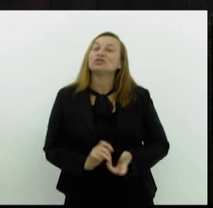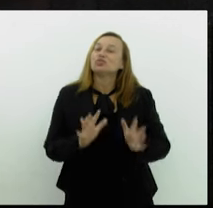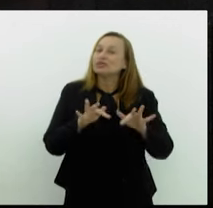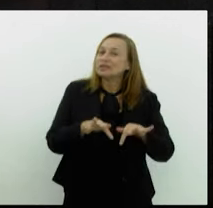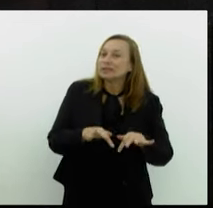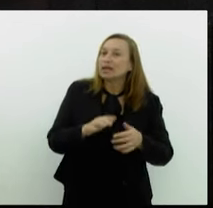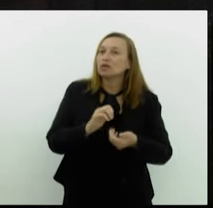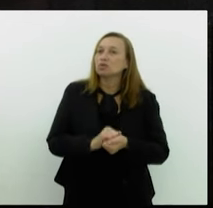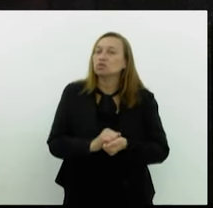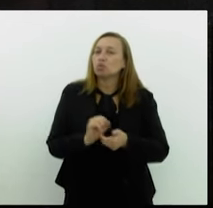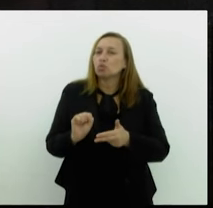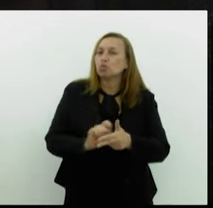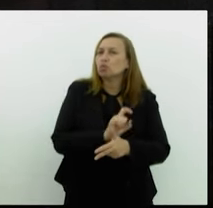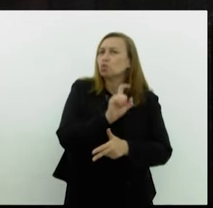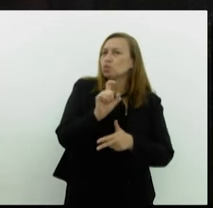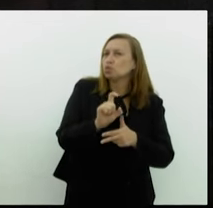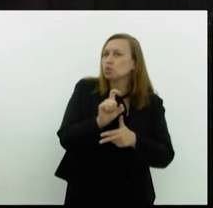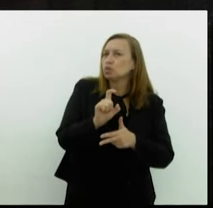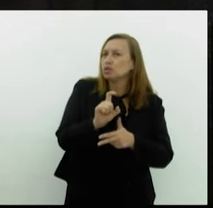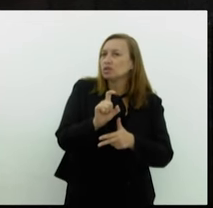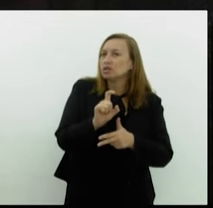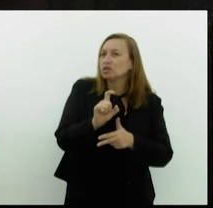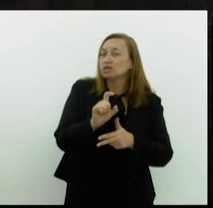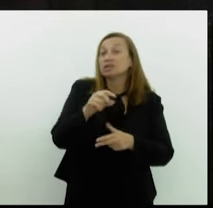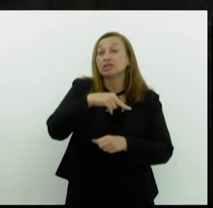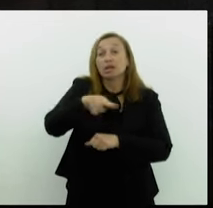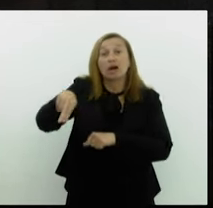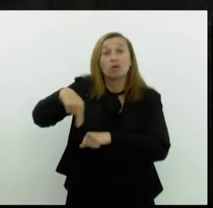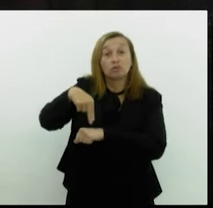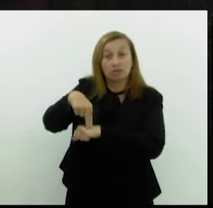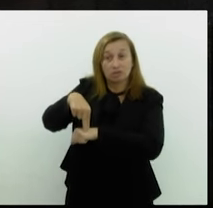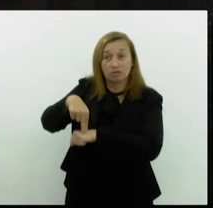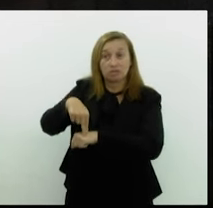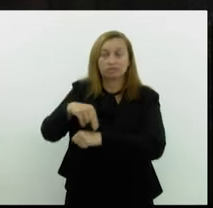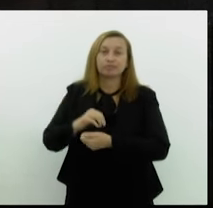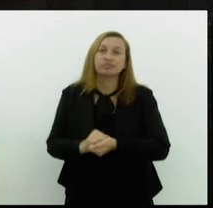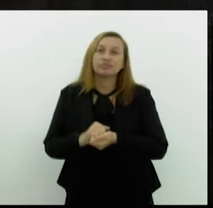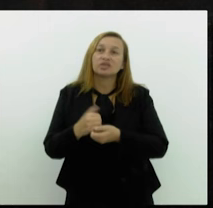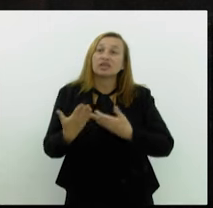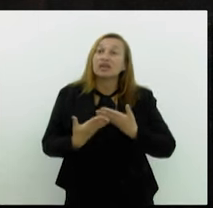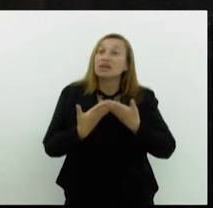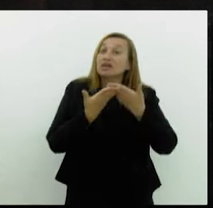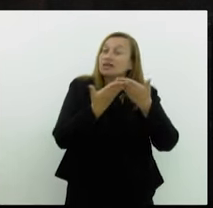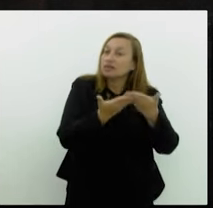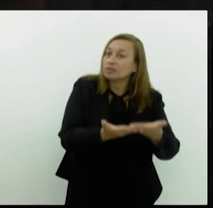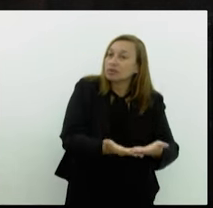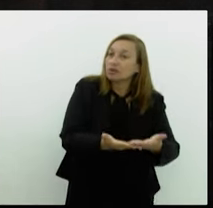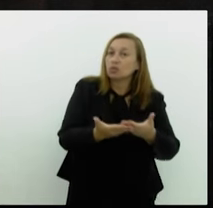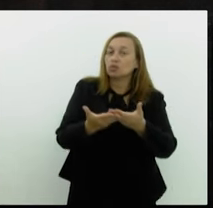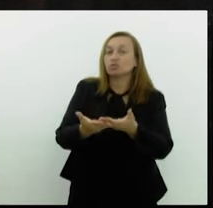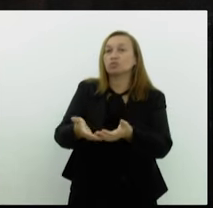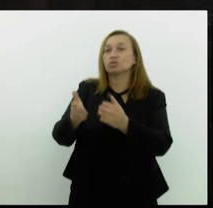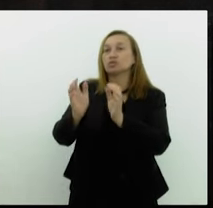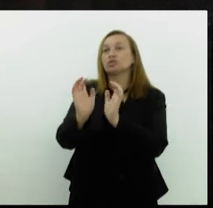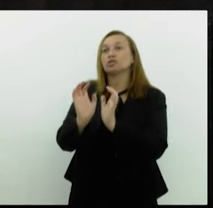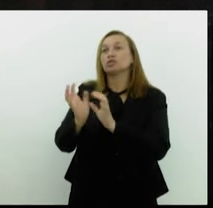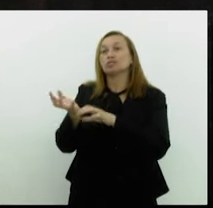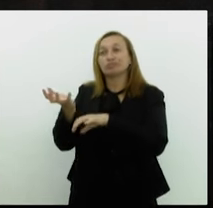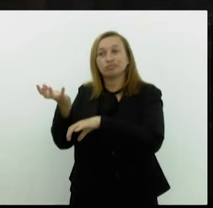o Poder Executivo da União encaminhou ao Congresso